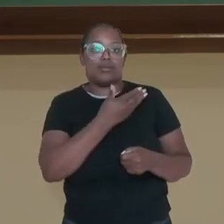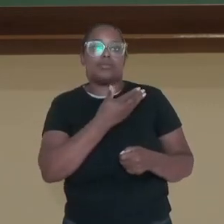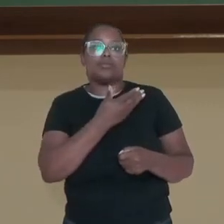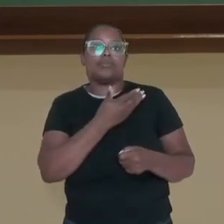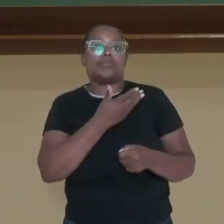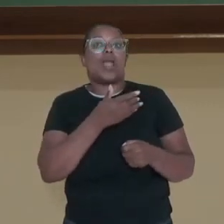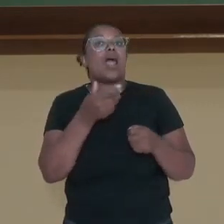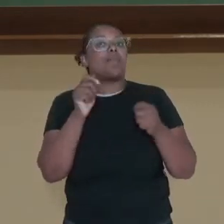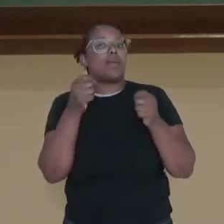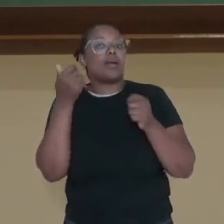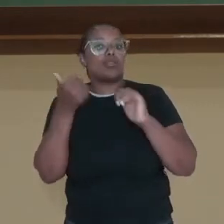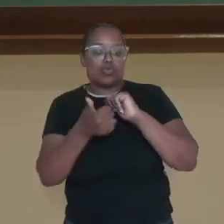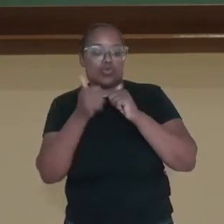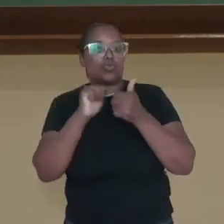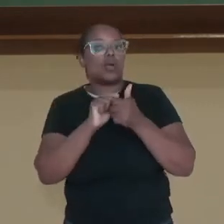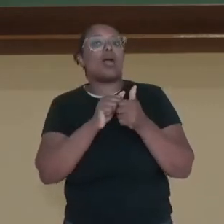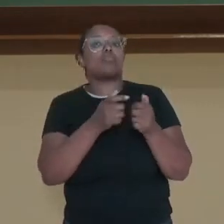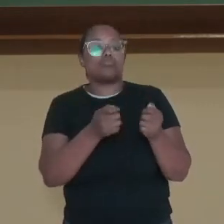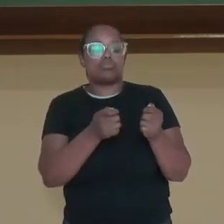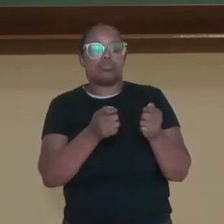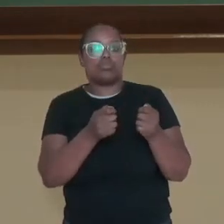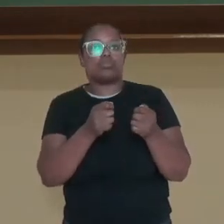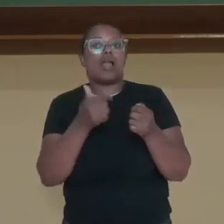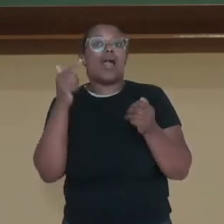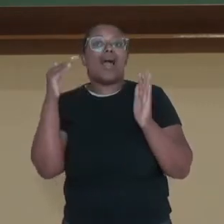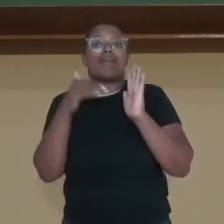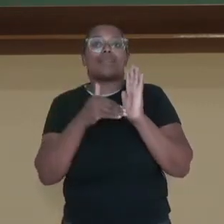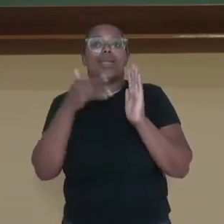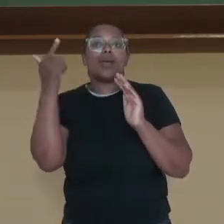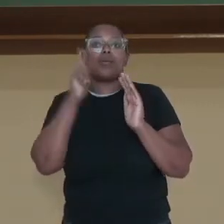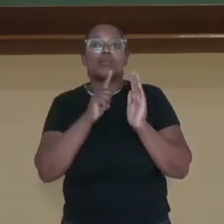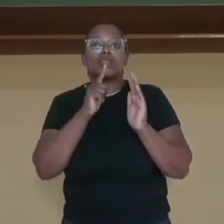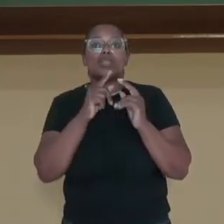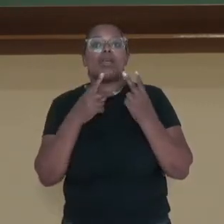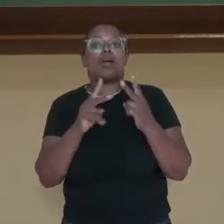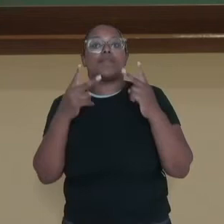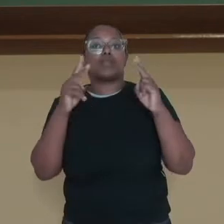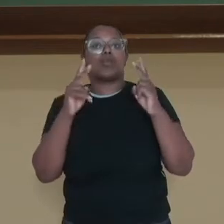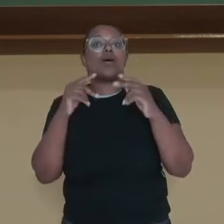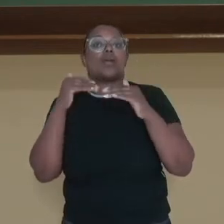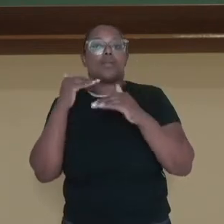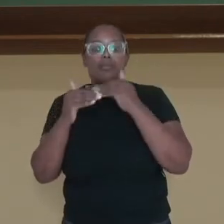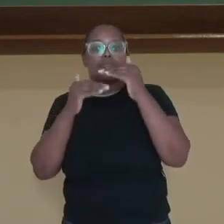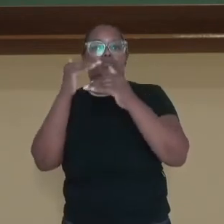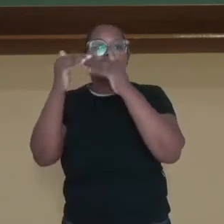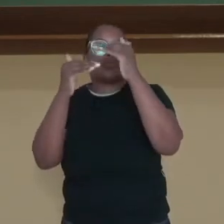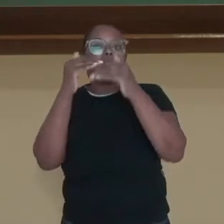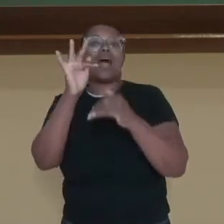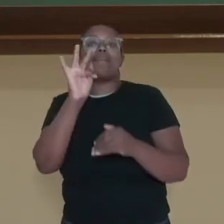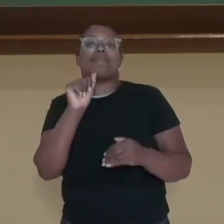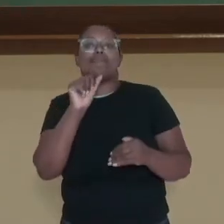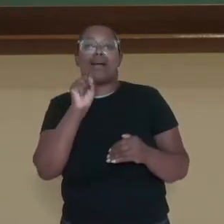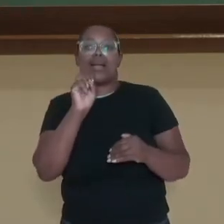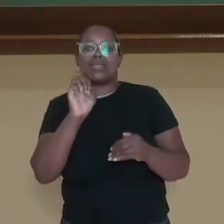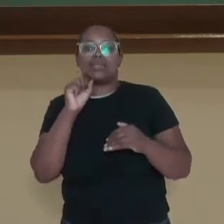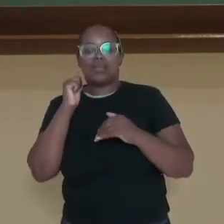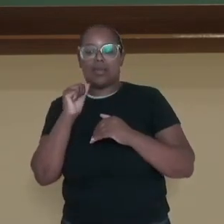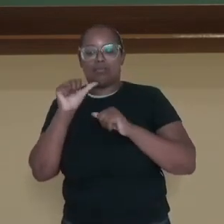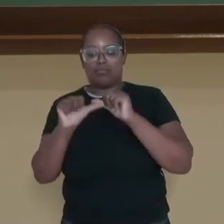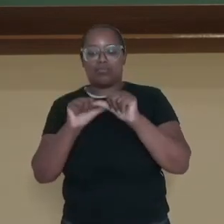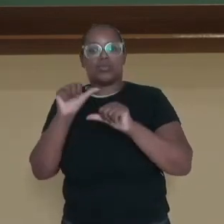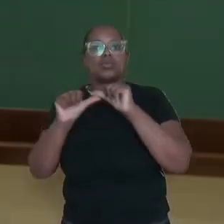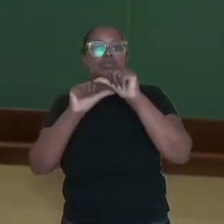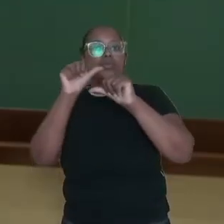ele jogava, ia alcançando as marcas e ia se classificando para as fases seguintes da competição,